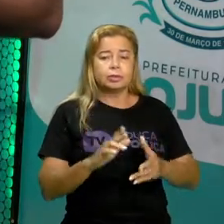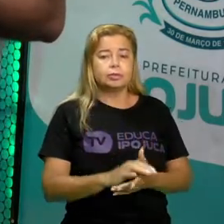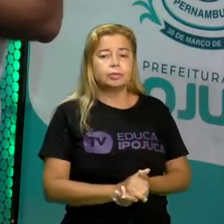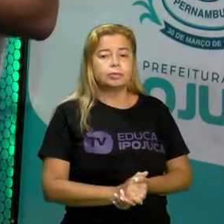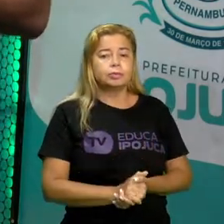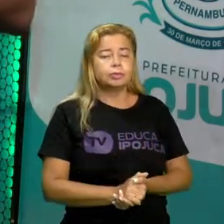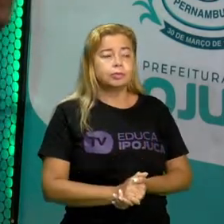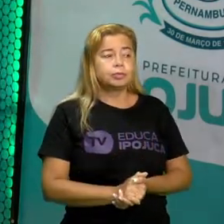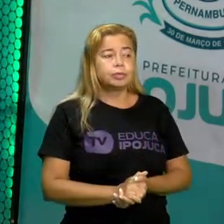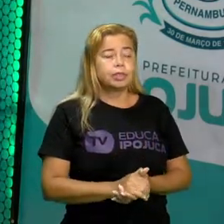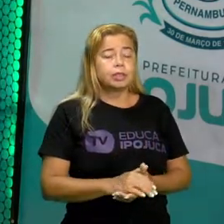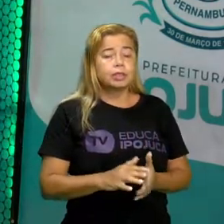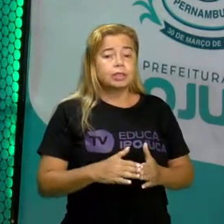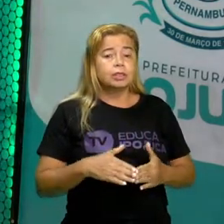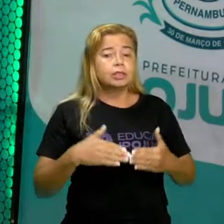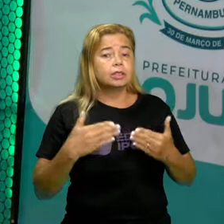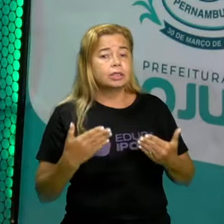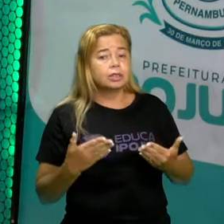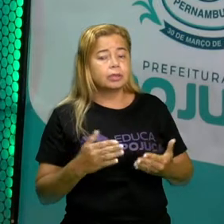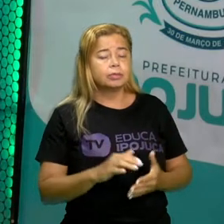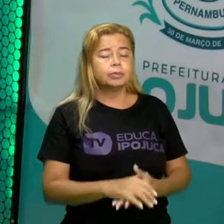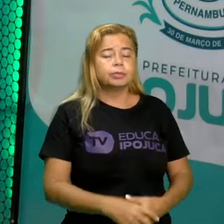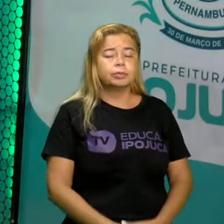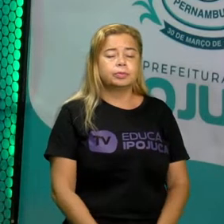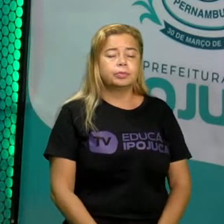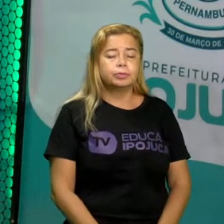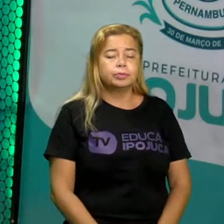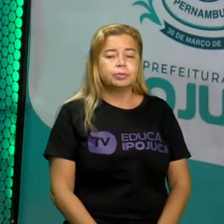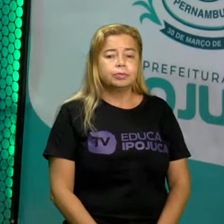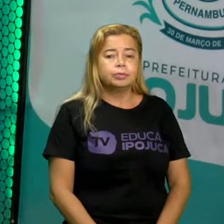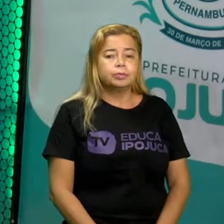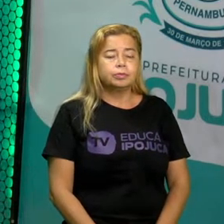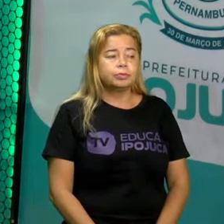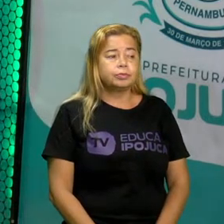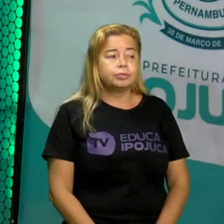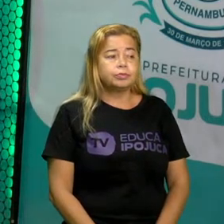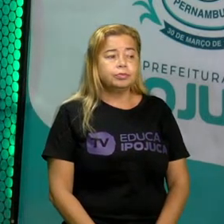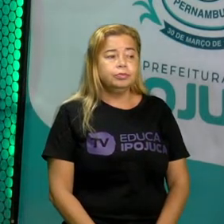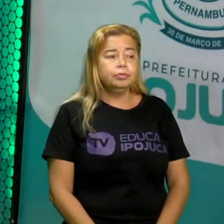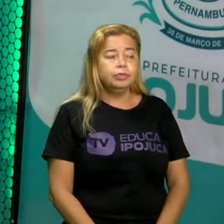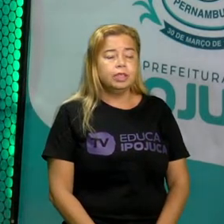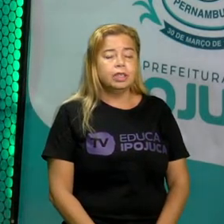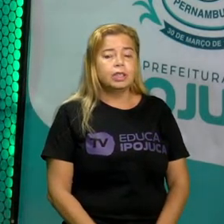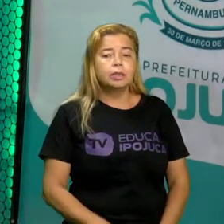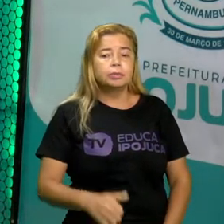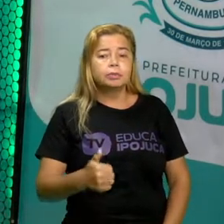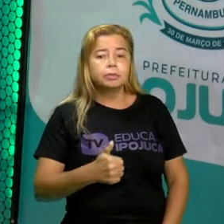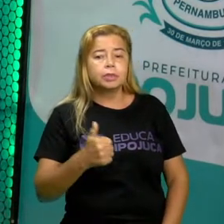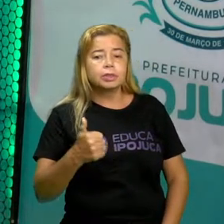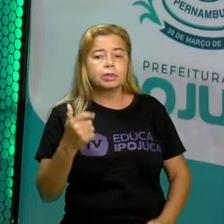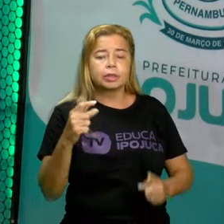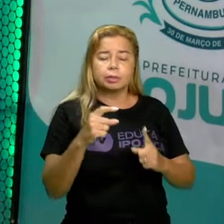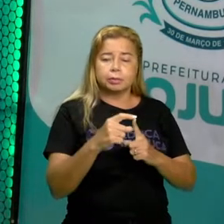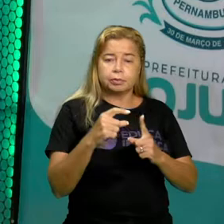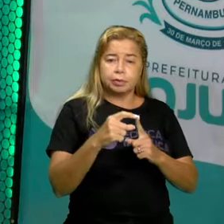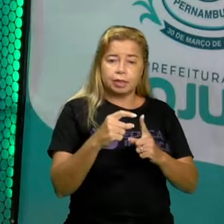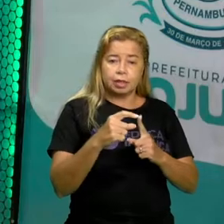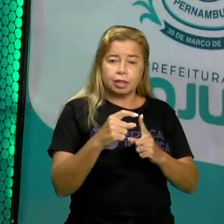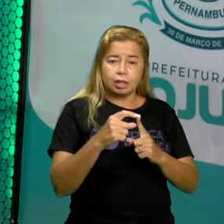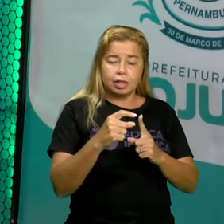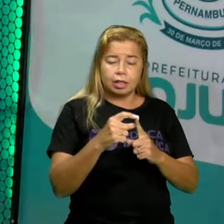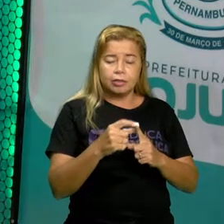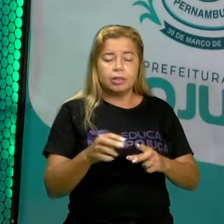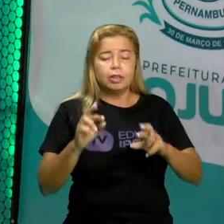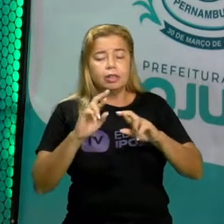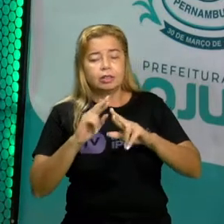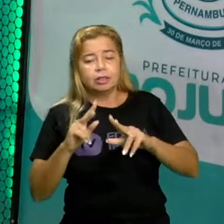Então, essa primeira palavra eu falo word. Mas nessa segunda eu tenho o R e tenho o L. Então,